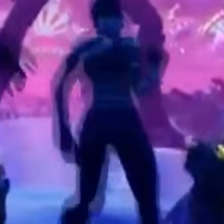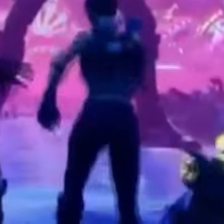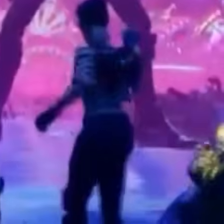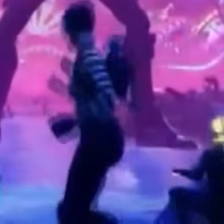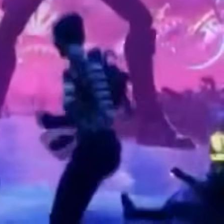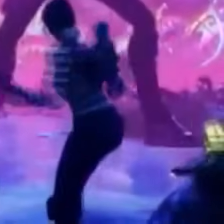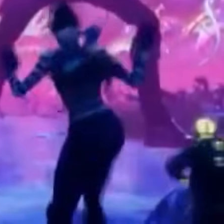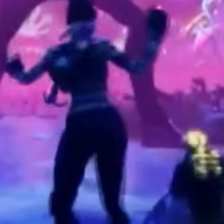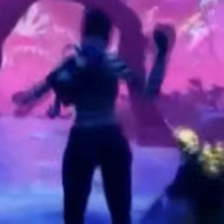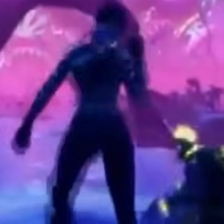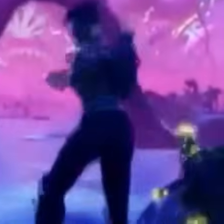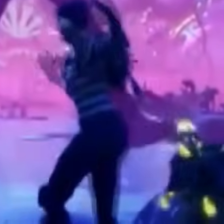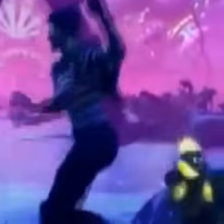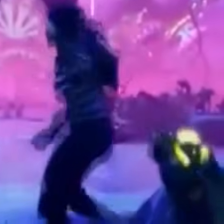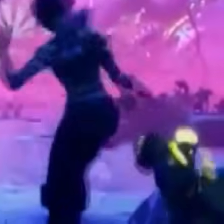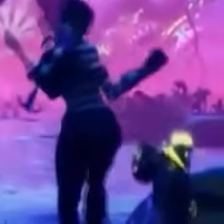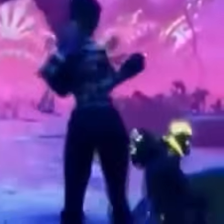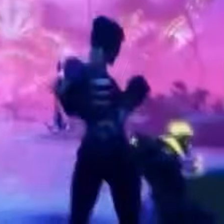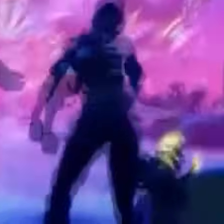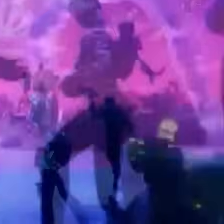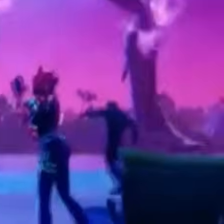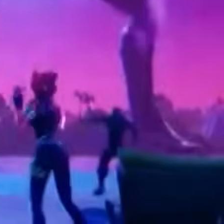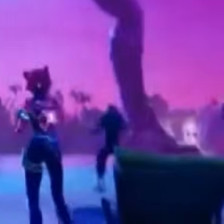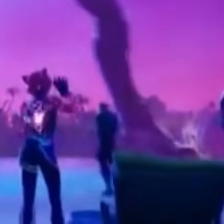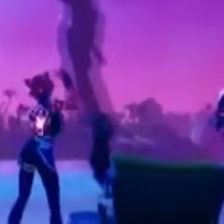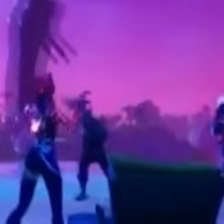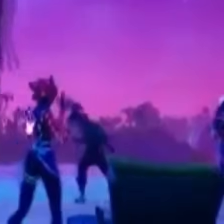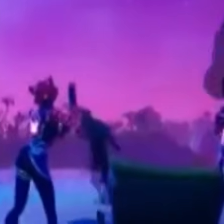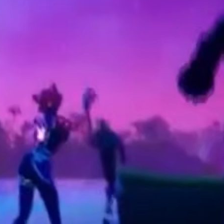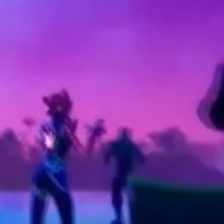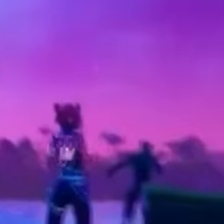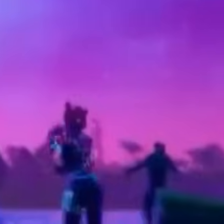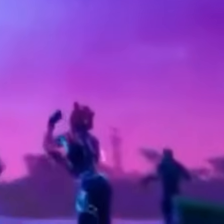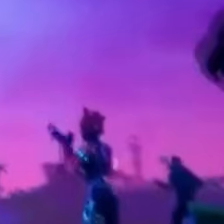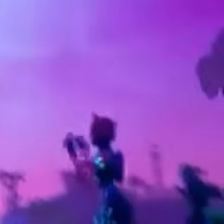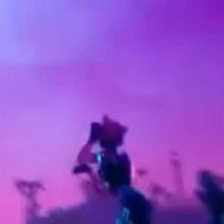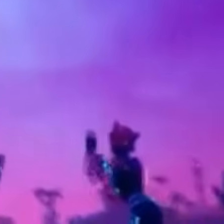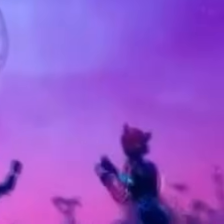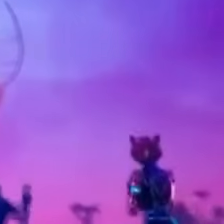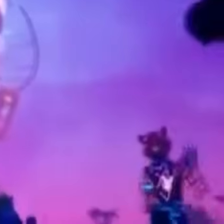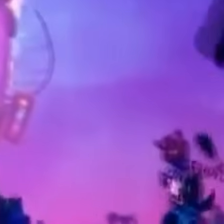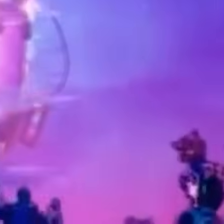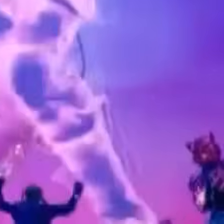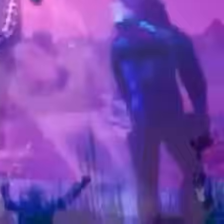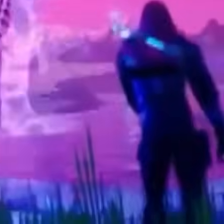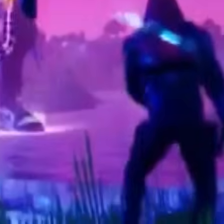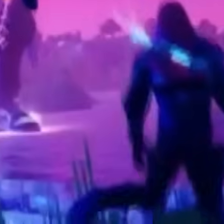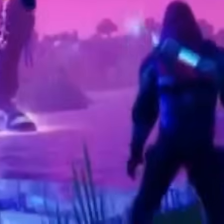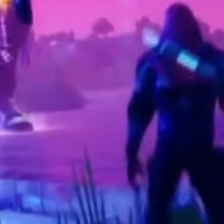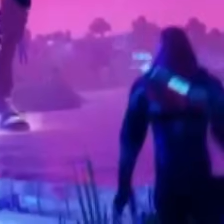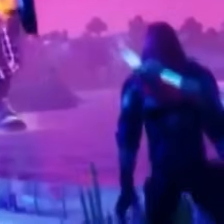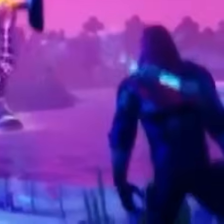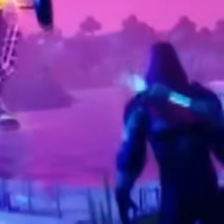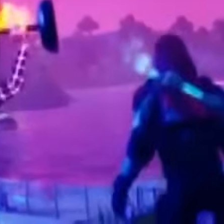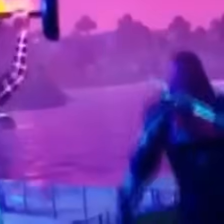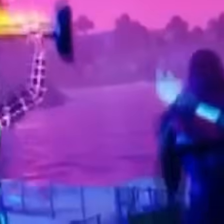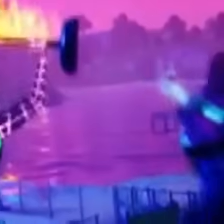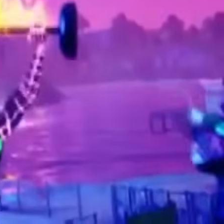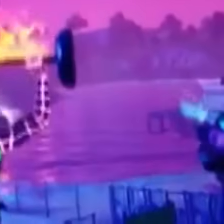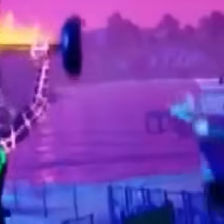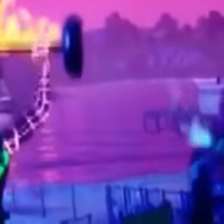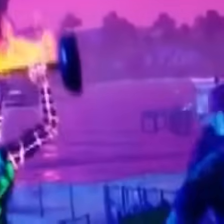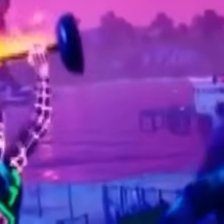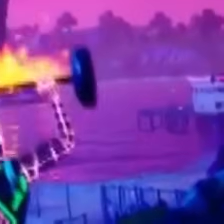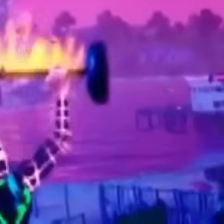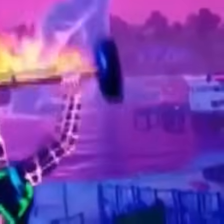our coast. Way too big when we pull up, give me the loot. Was off the Remy, had up at post. Had to